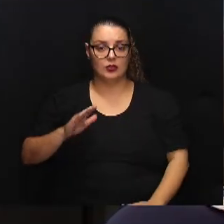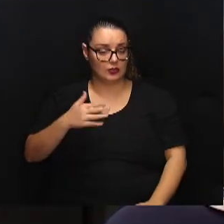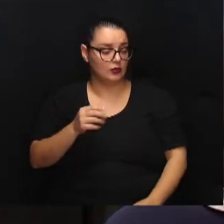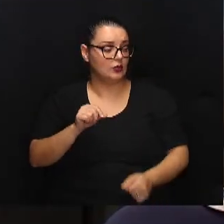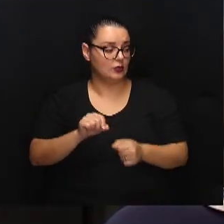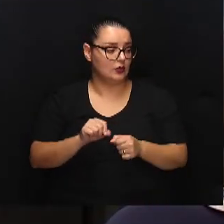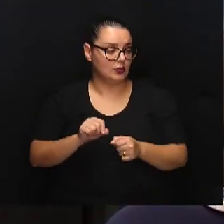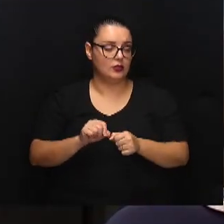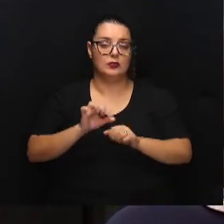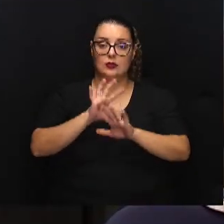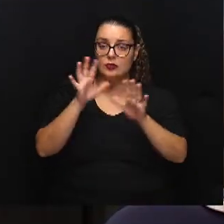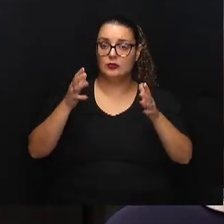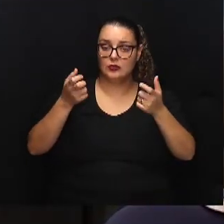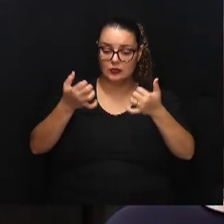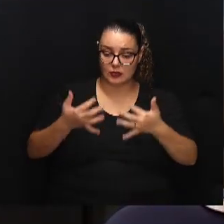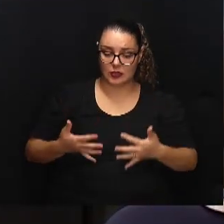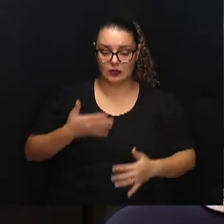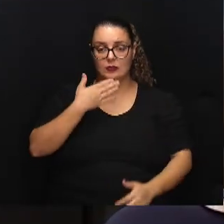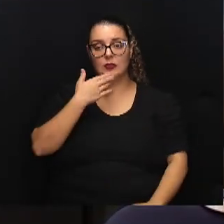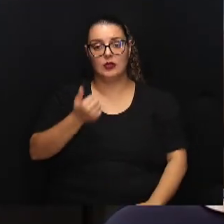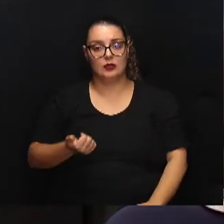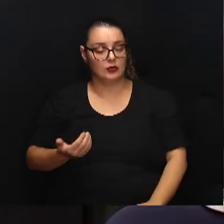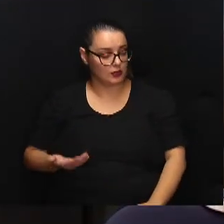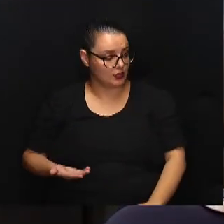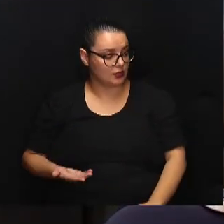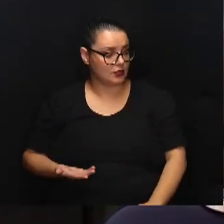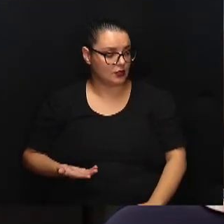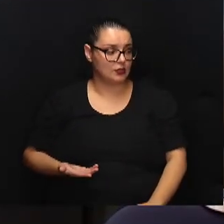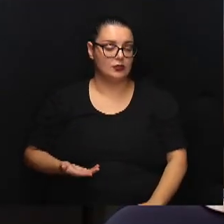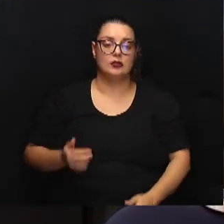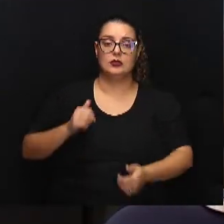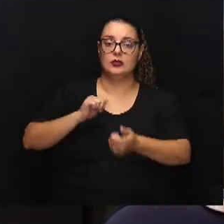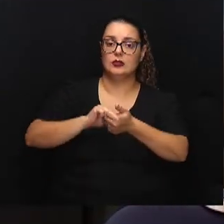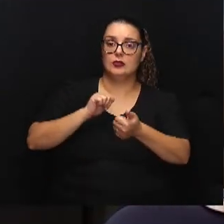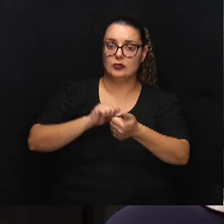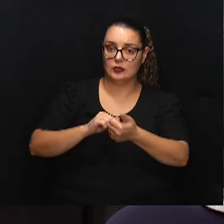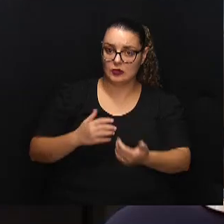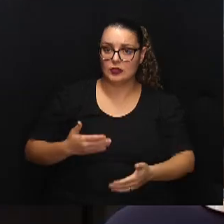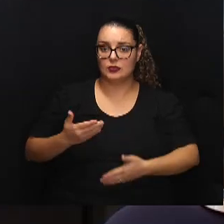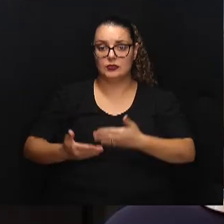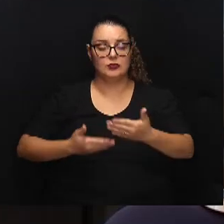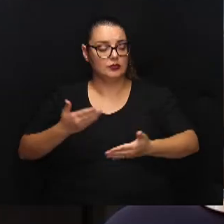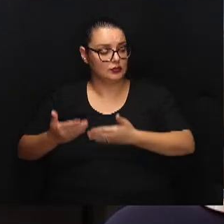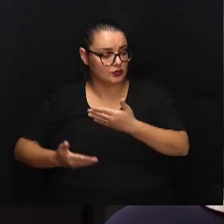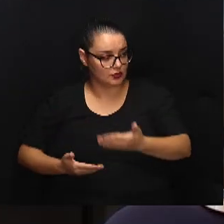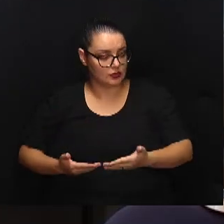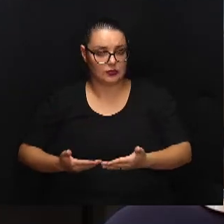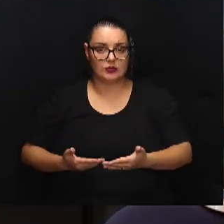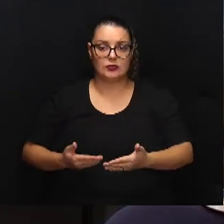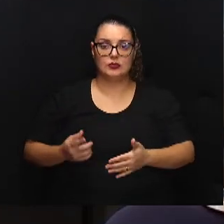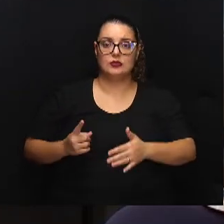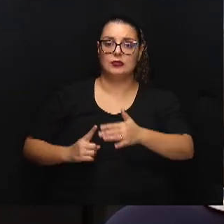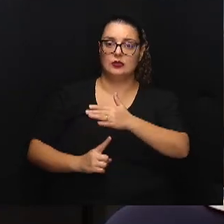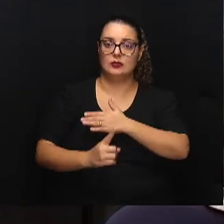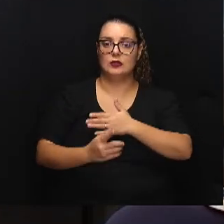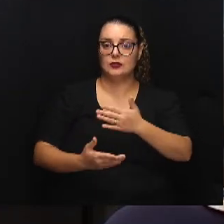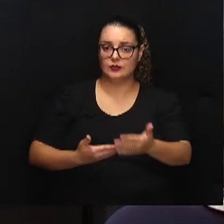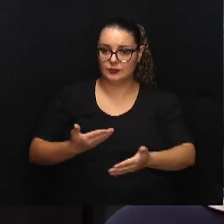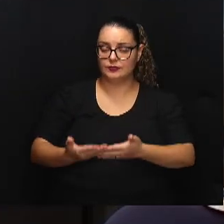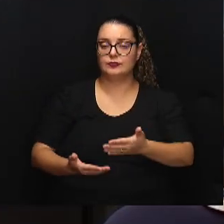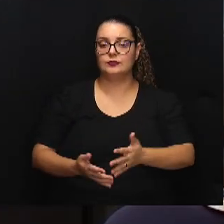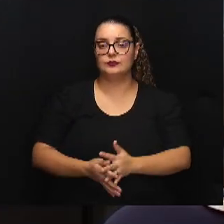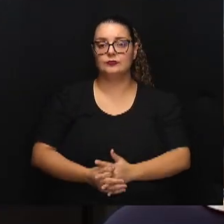isso com transparência, aprimorando, né, a qualidade dos serviços prestados,